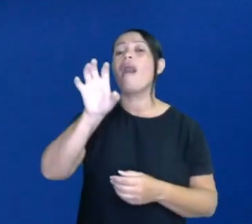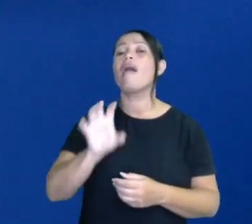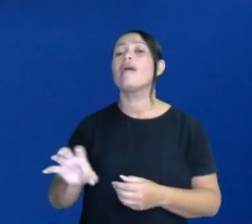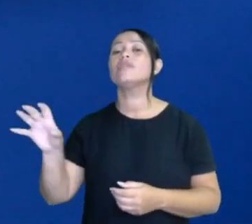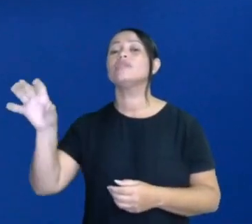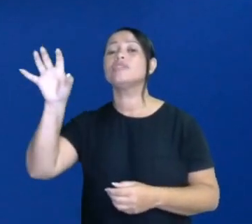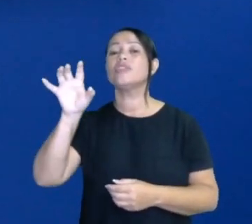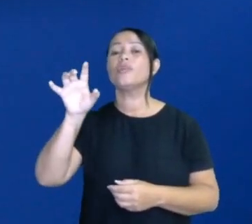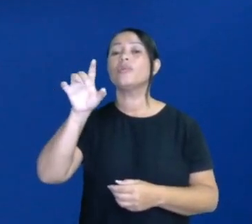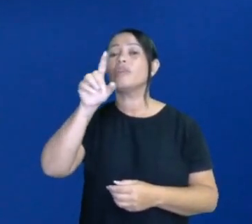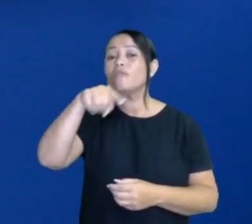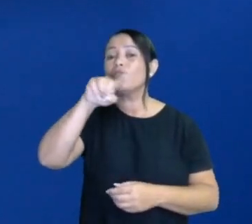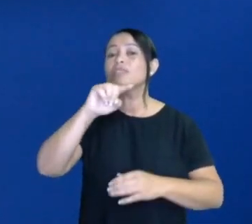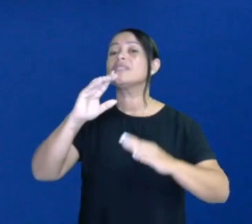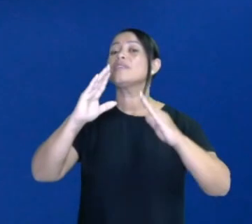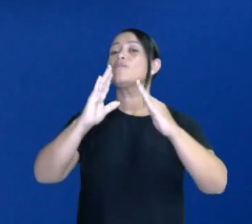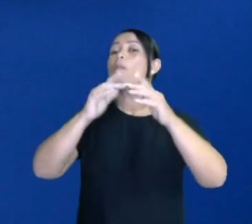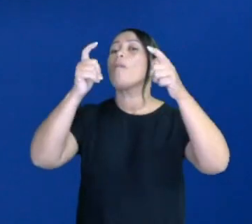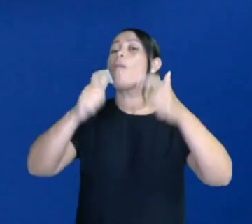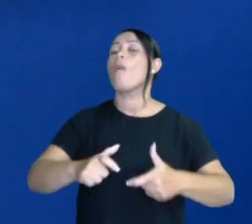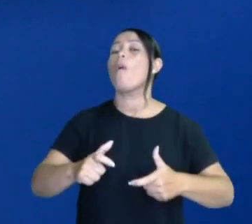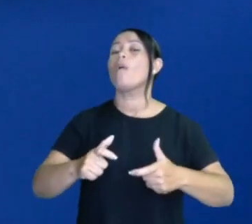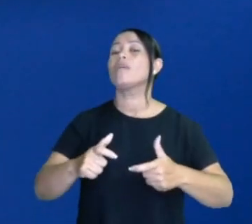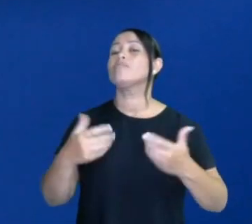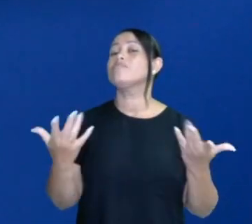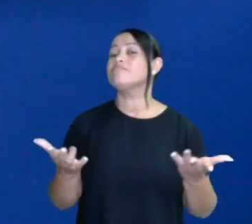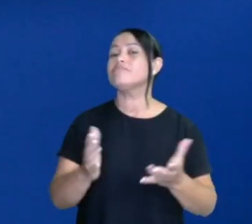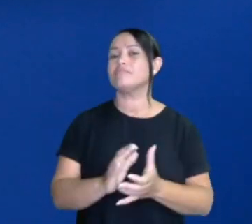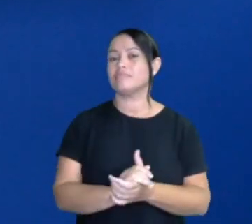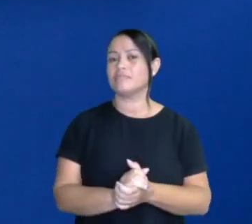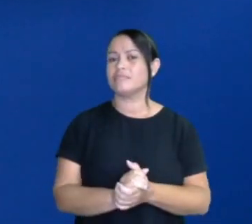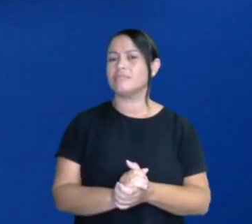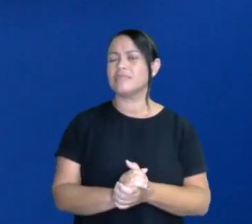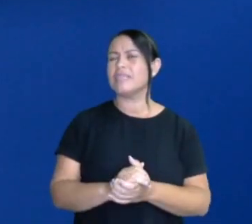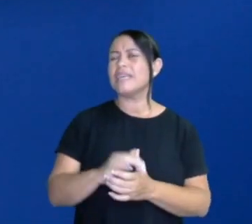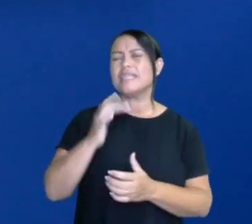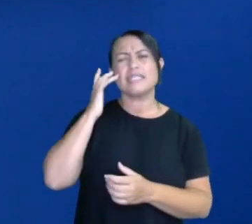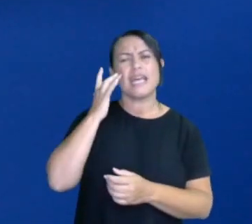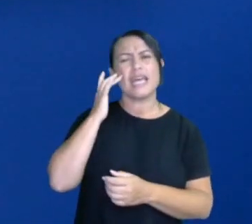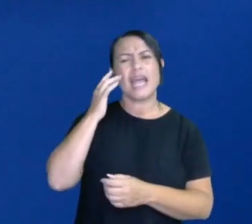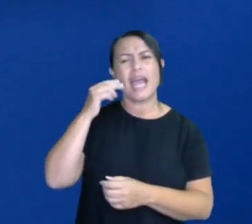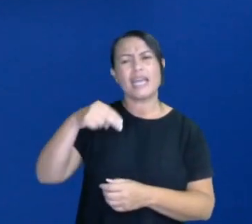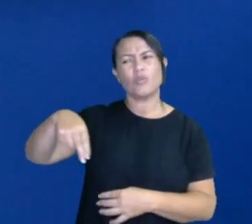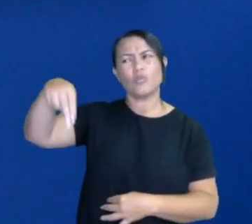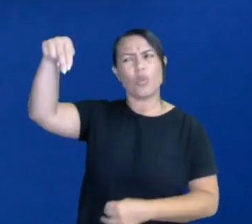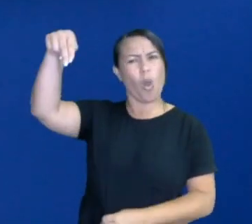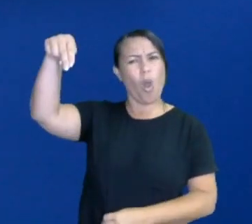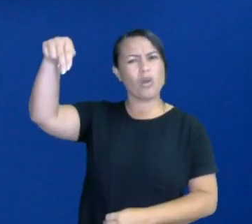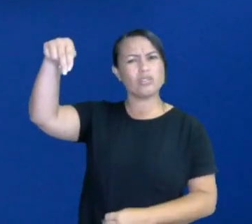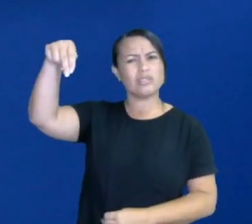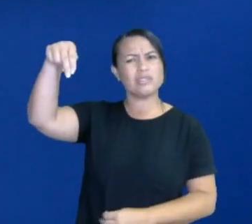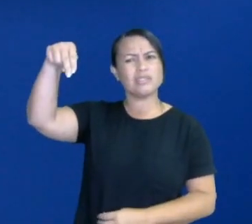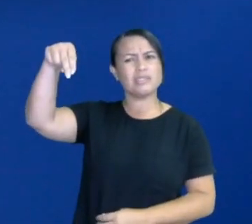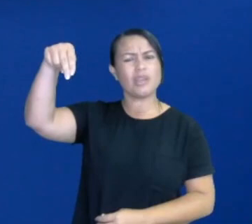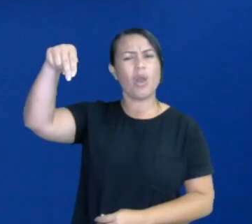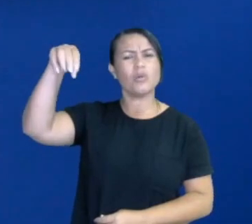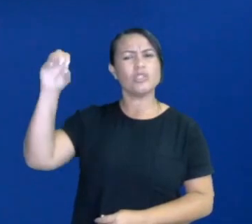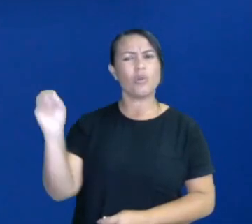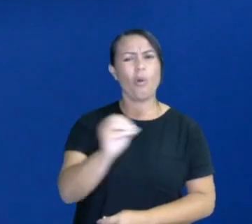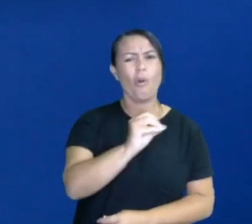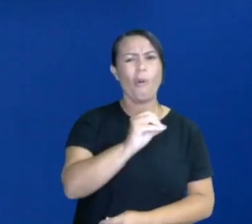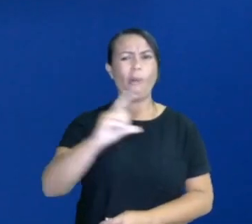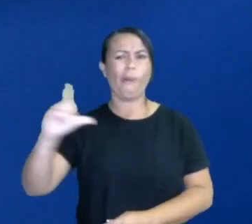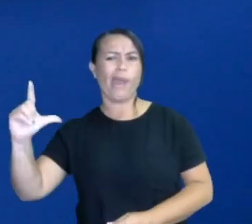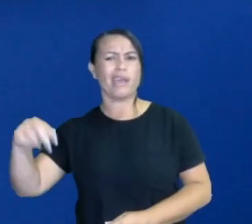região que vocês se localizam? Qual é a região que a gente mora? Será que é a região norte, centro-oeste, sul,